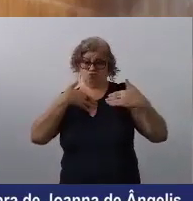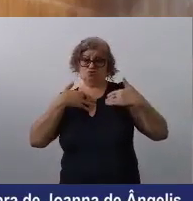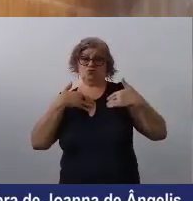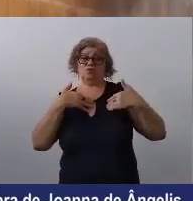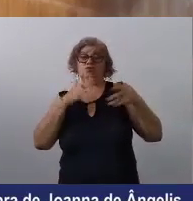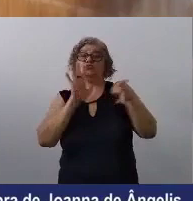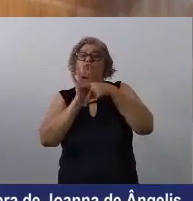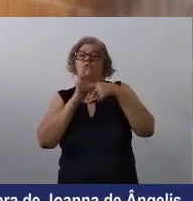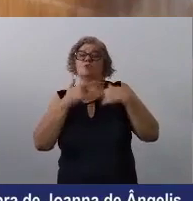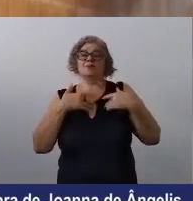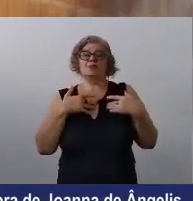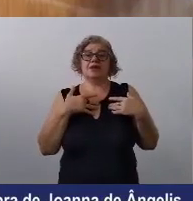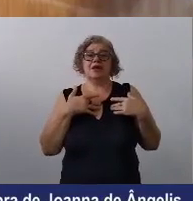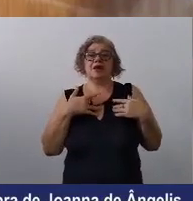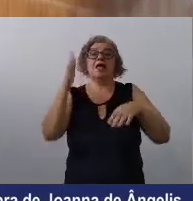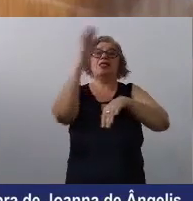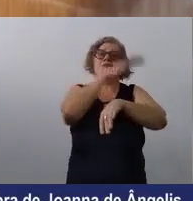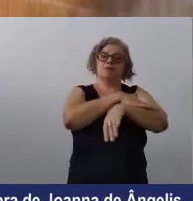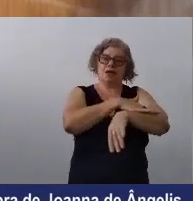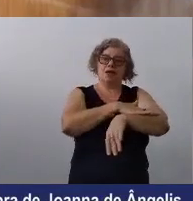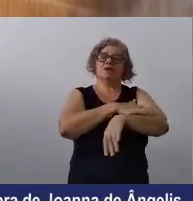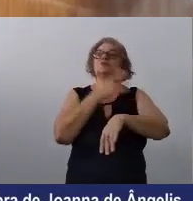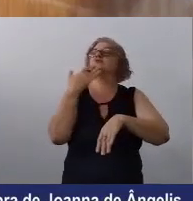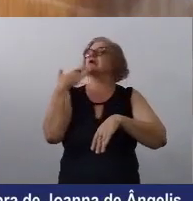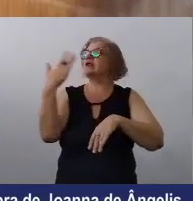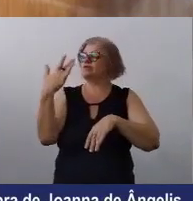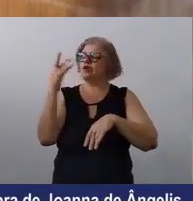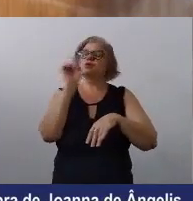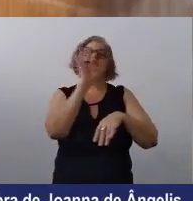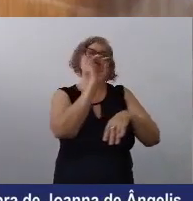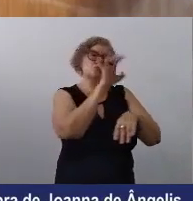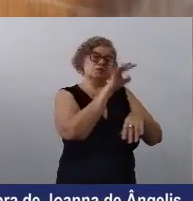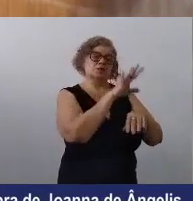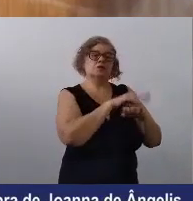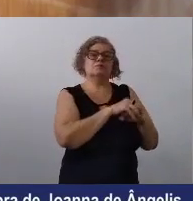E naquela tarde, intuída, ela pediu para ir sozinha.